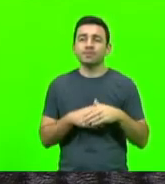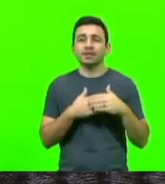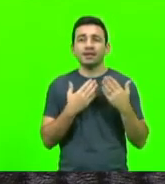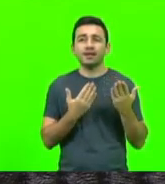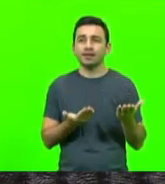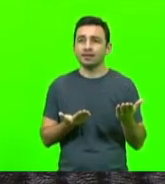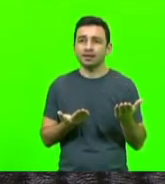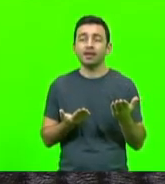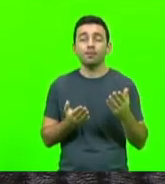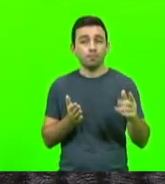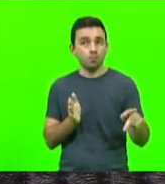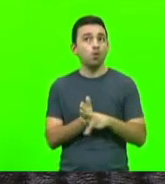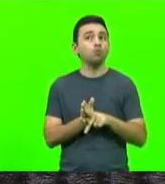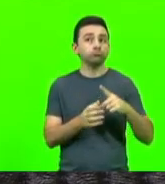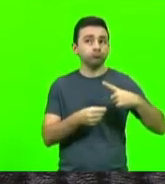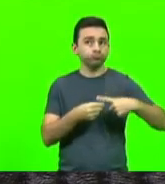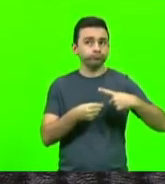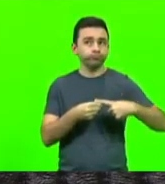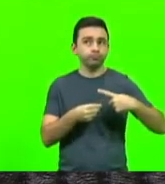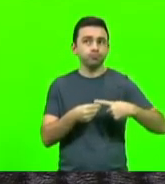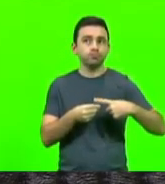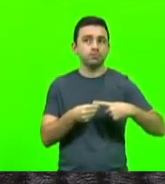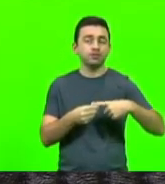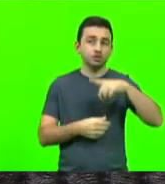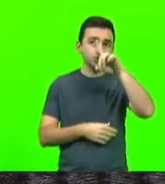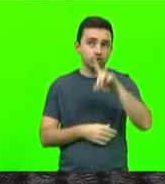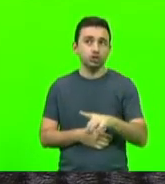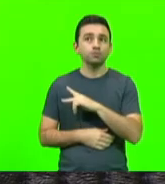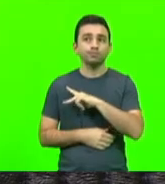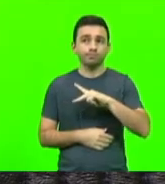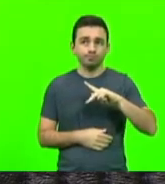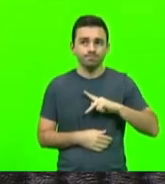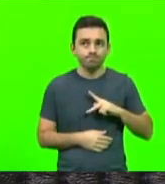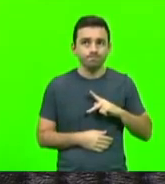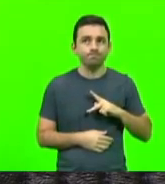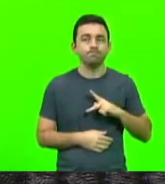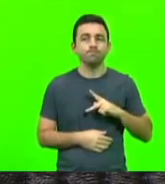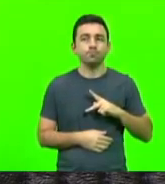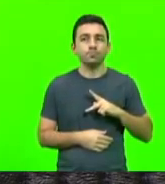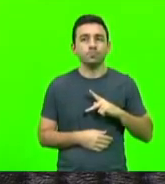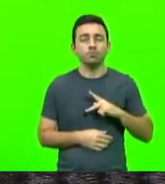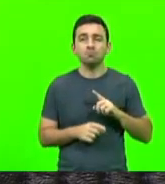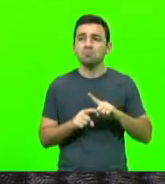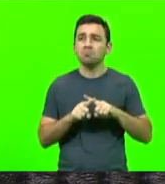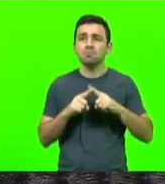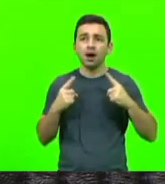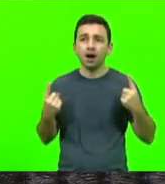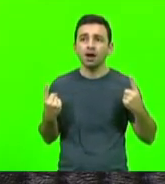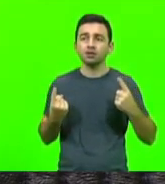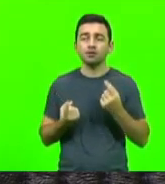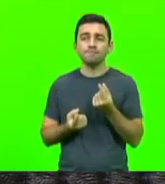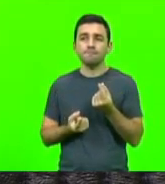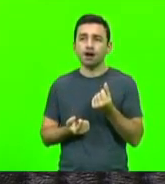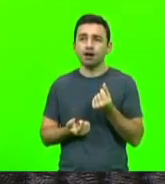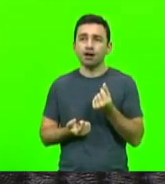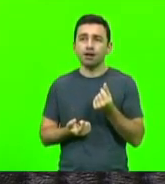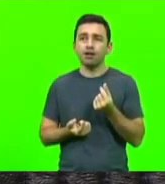universidade municipal, ela é de direito público, e, no entanto, financiada